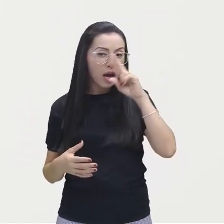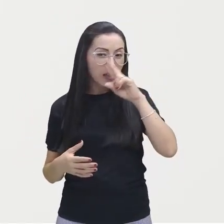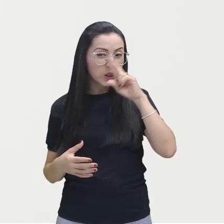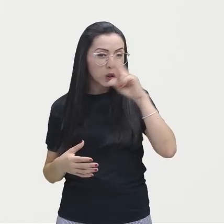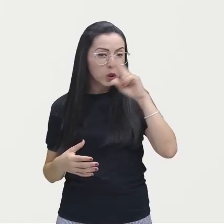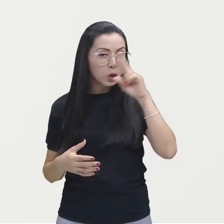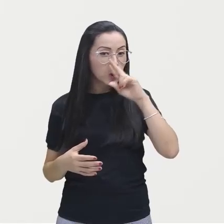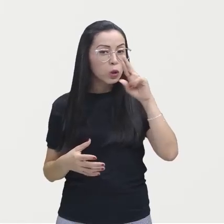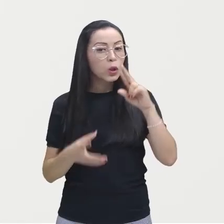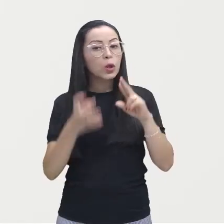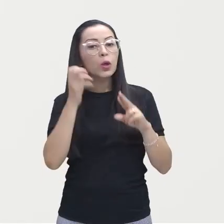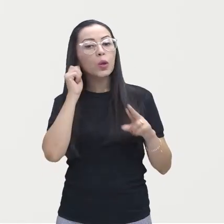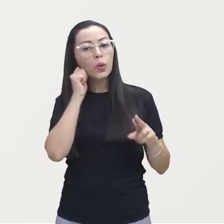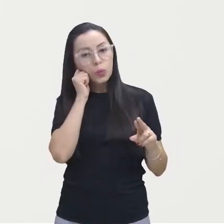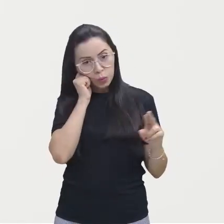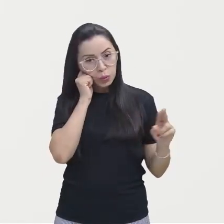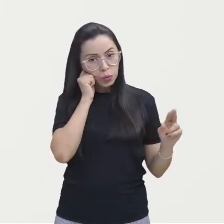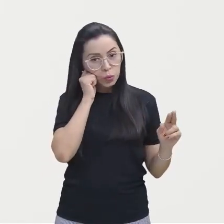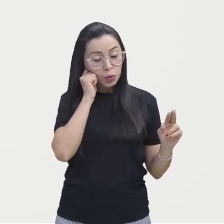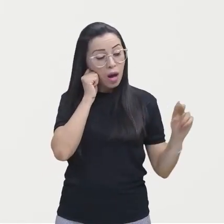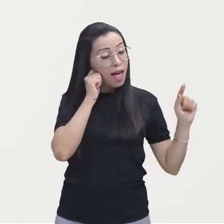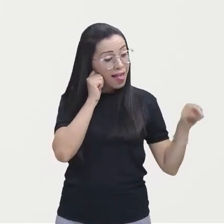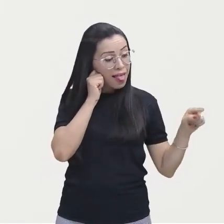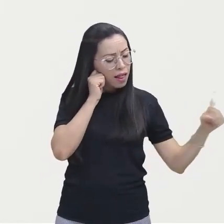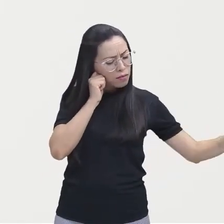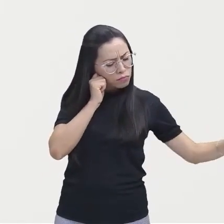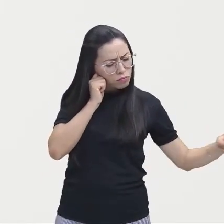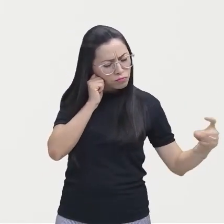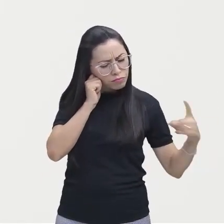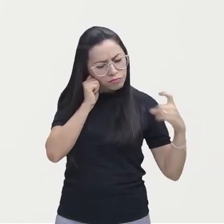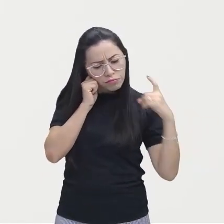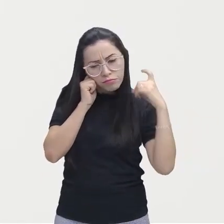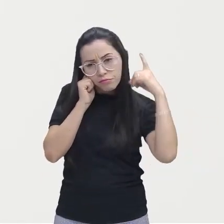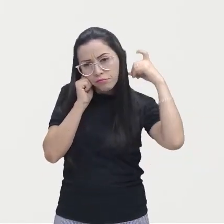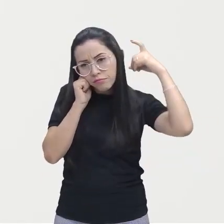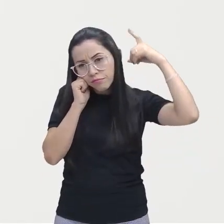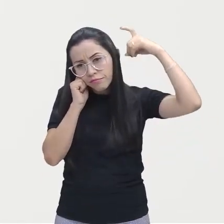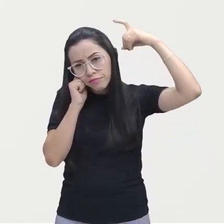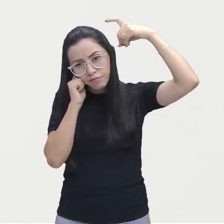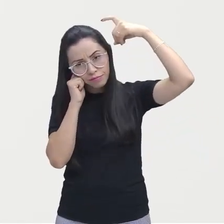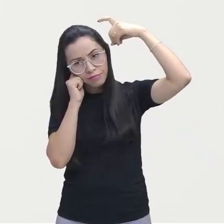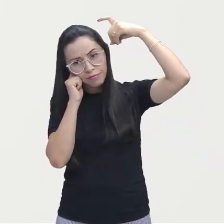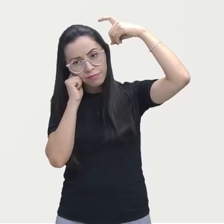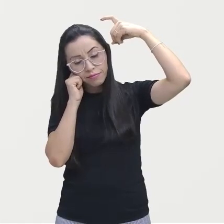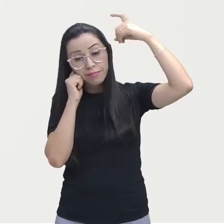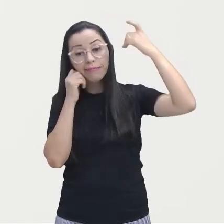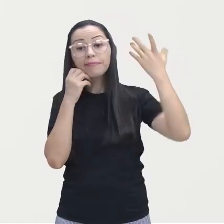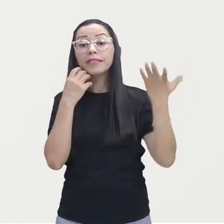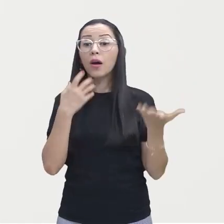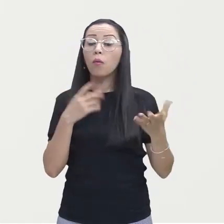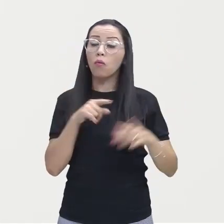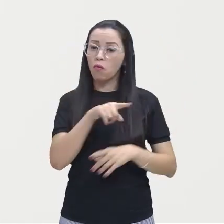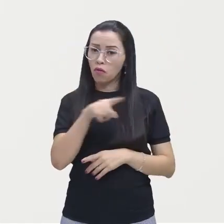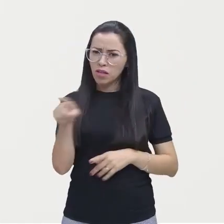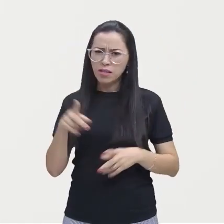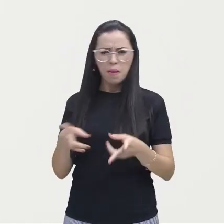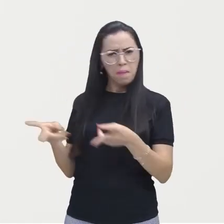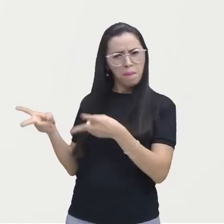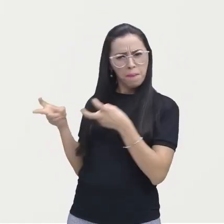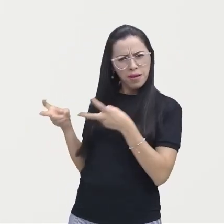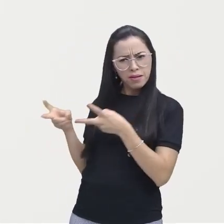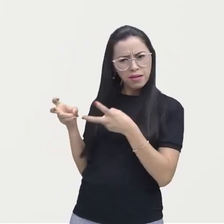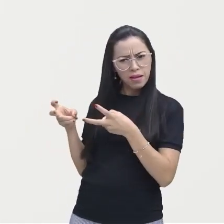ratinho começou a correr por cima dele. Vocês percebem o que aconteceu